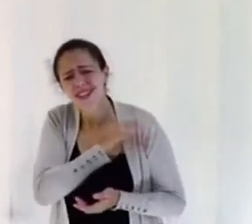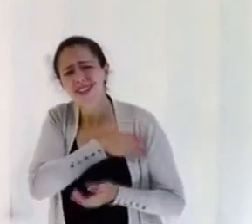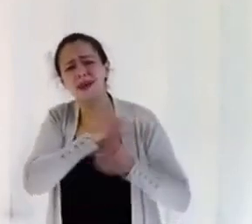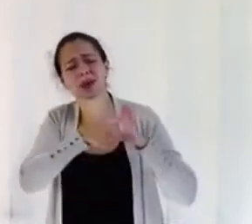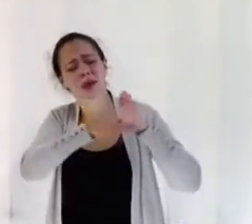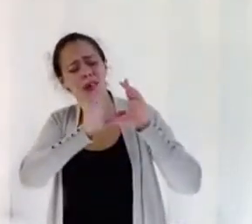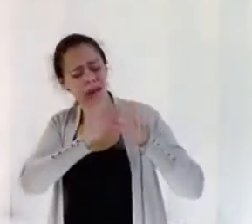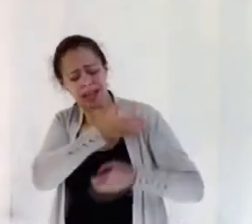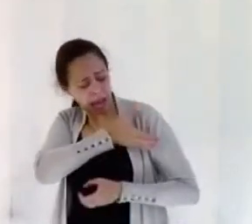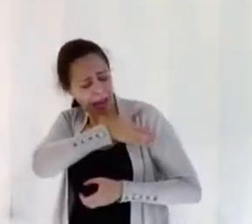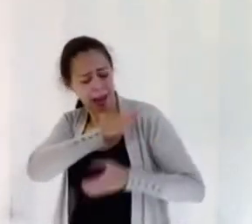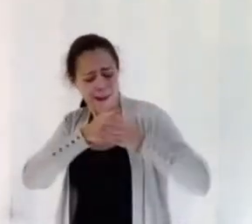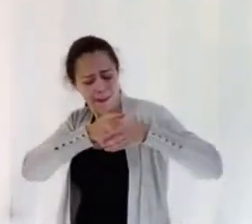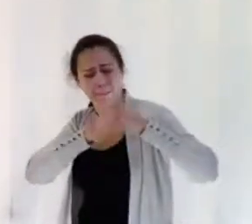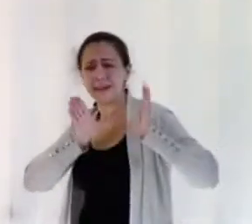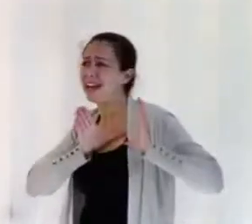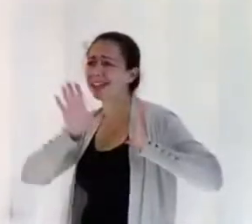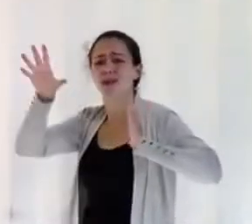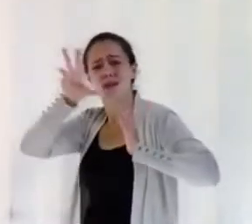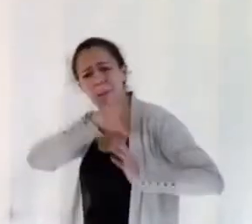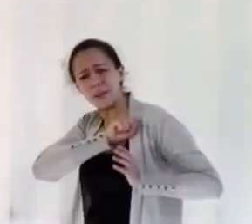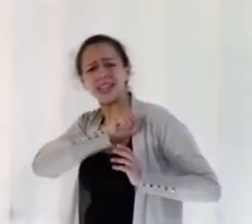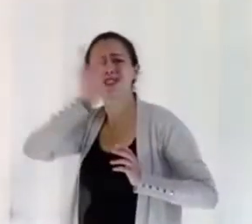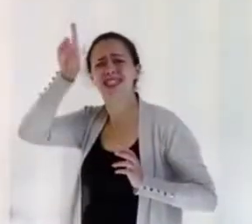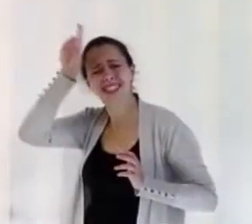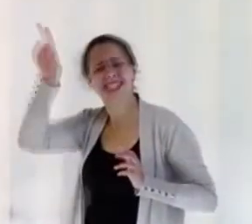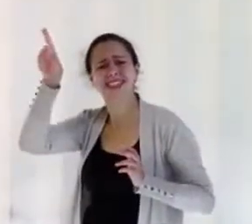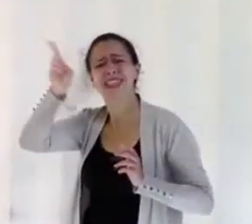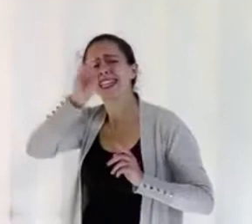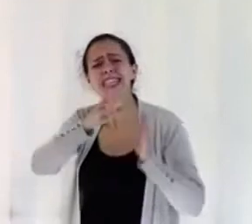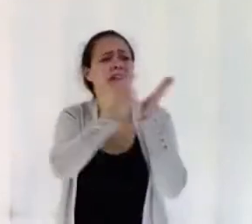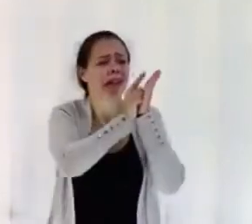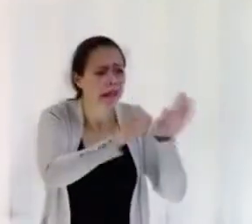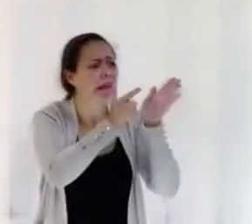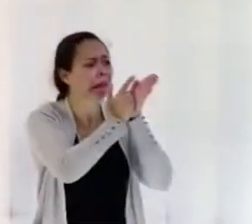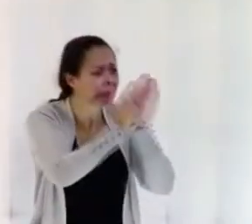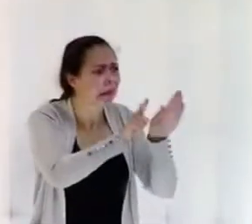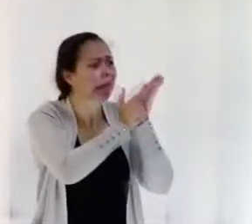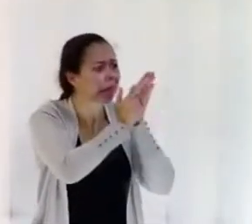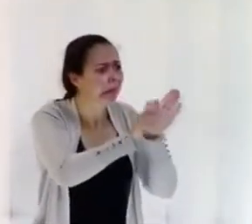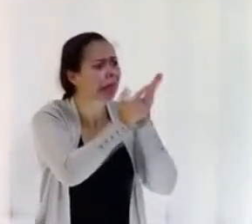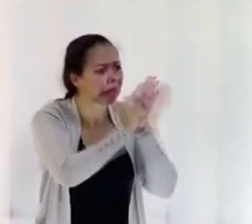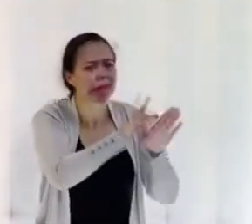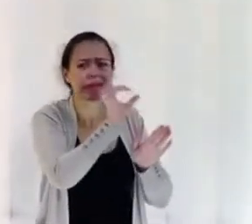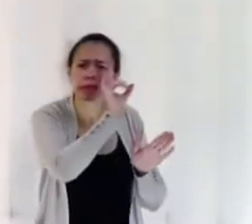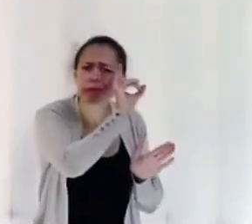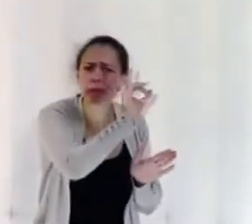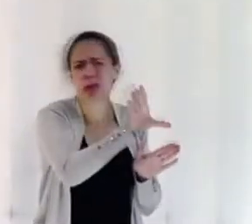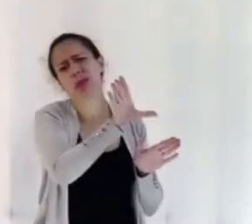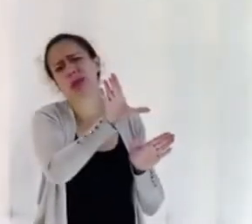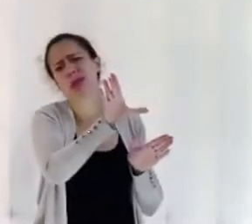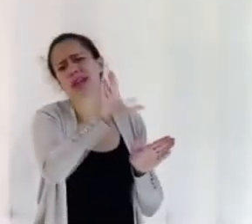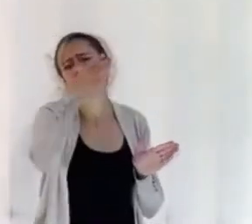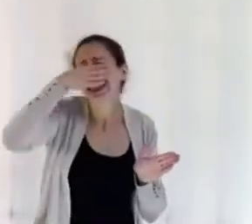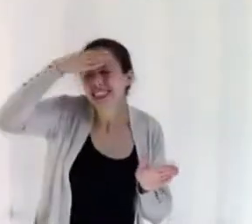você: você já viu algum legalista sendo uma pessoa que faz aquilo que